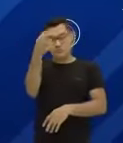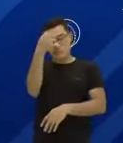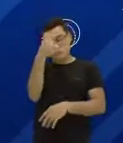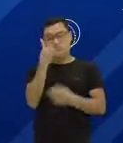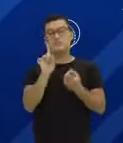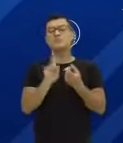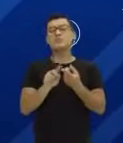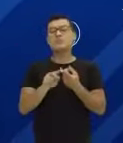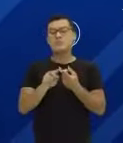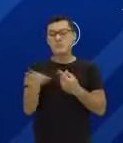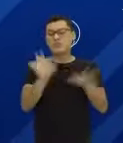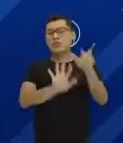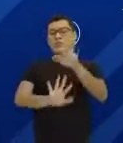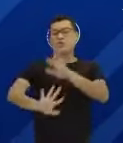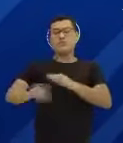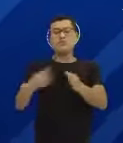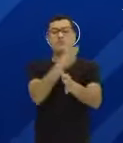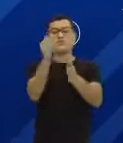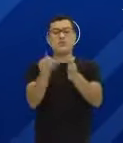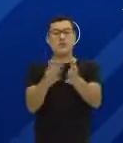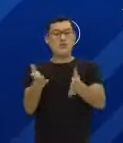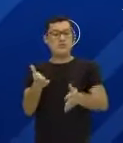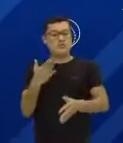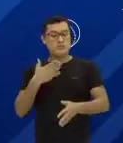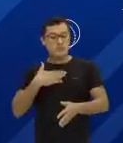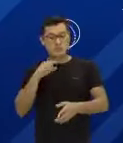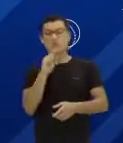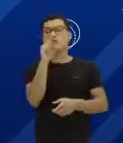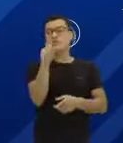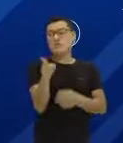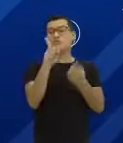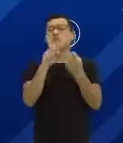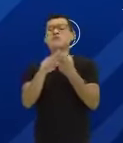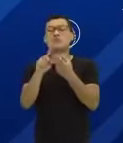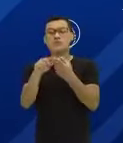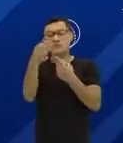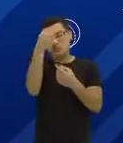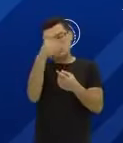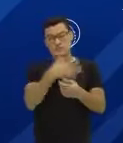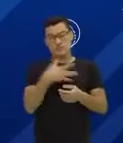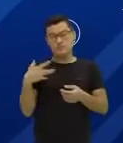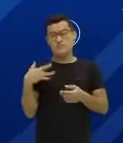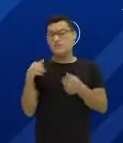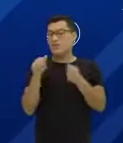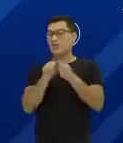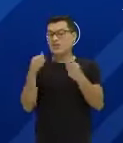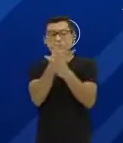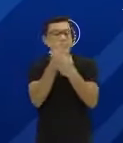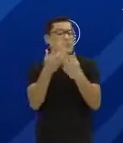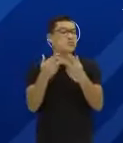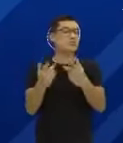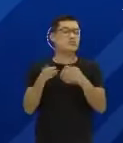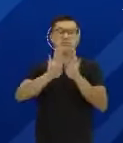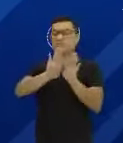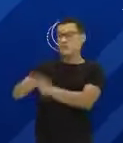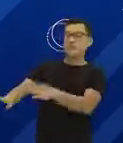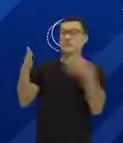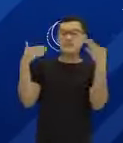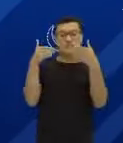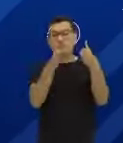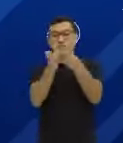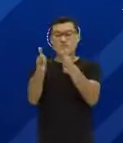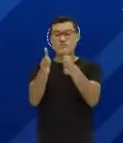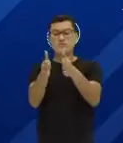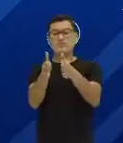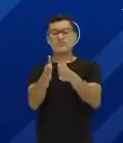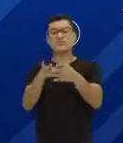maneira de cuidar da nossa, da tua, da minha saúde mental, é fazendo coisas que te desvie do foco, ou seja, que te dê